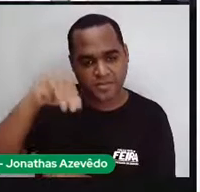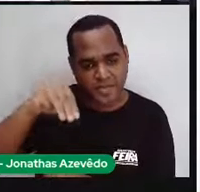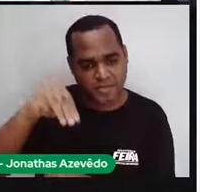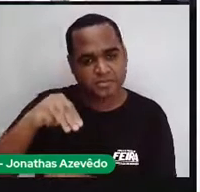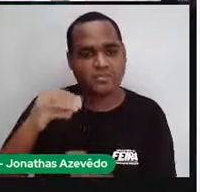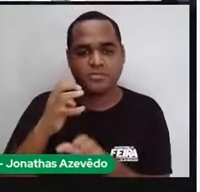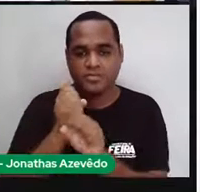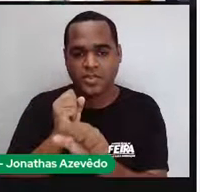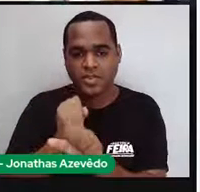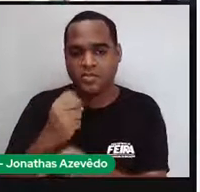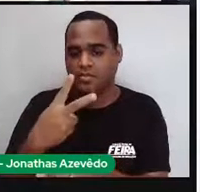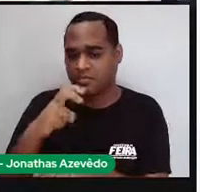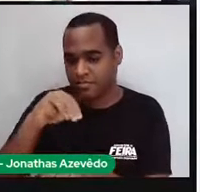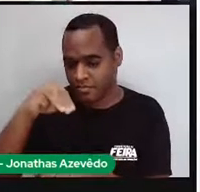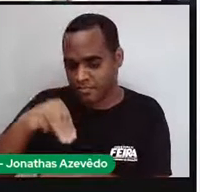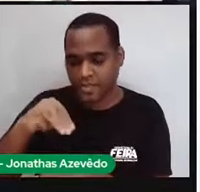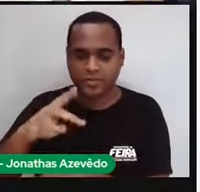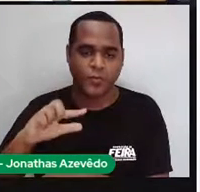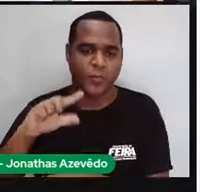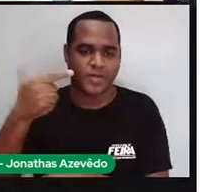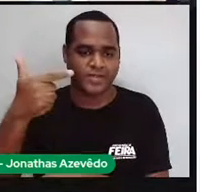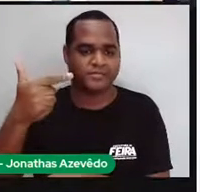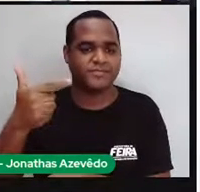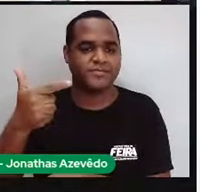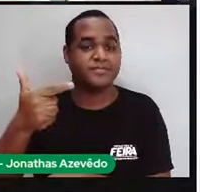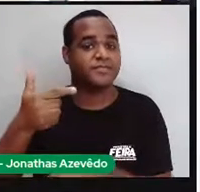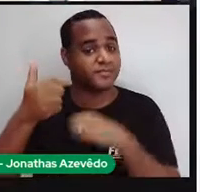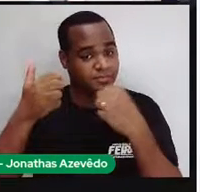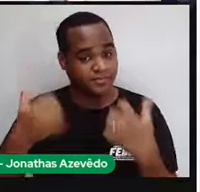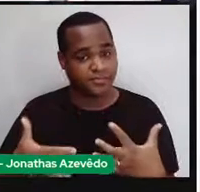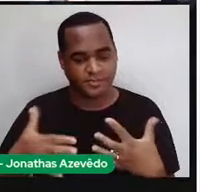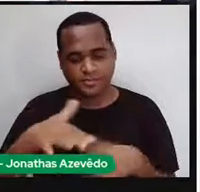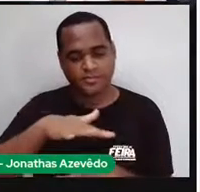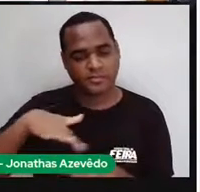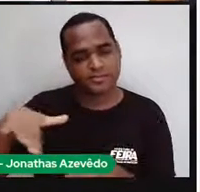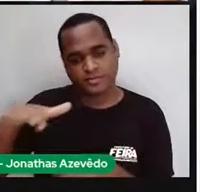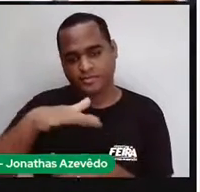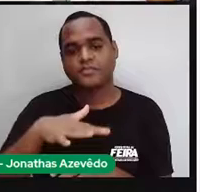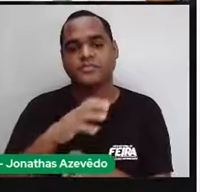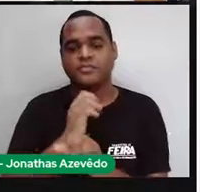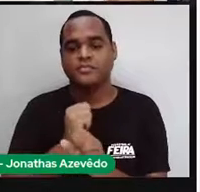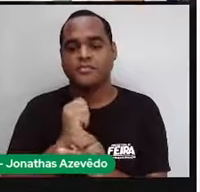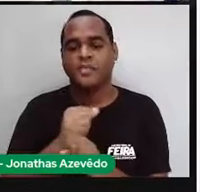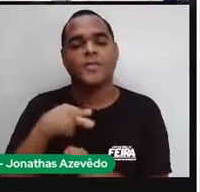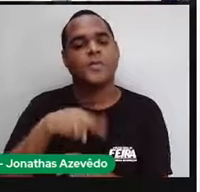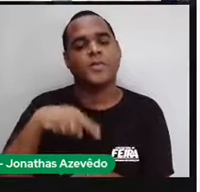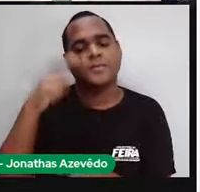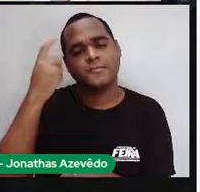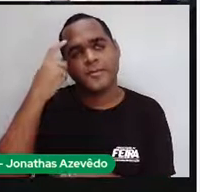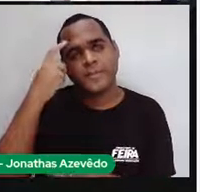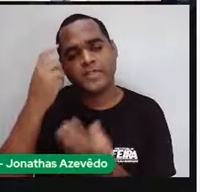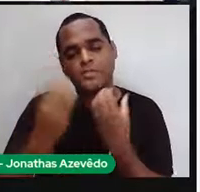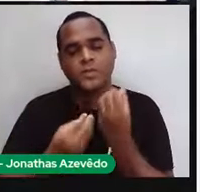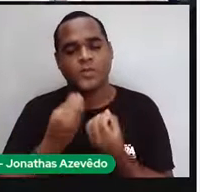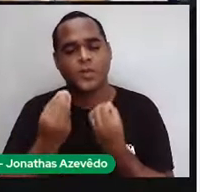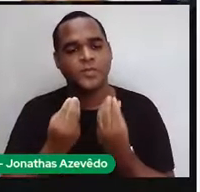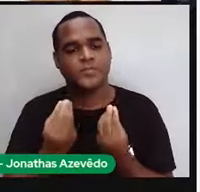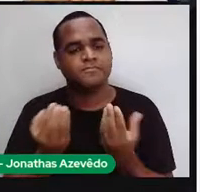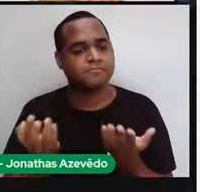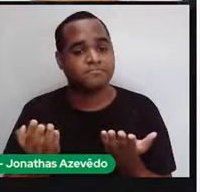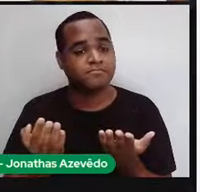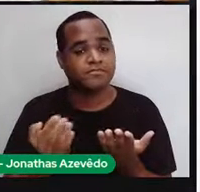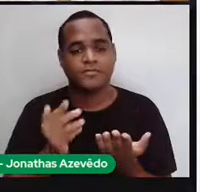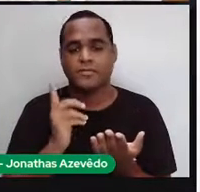quadrados Então pensou em área pensou em medir uma superfície e como é que você pode pensar em medir uma superfície